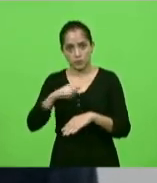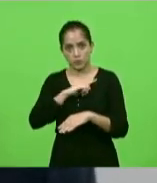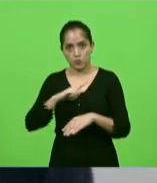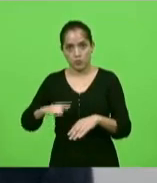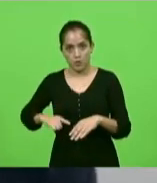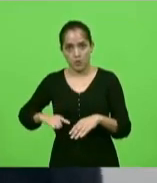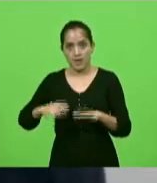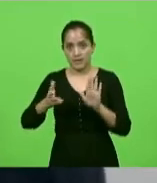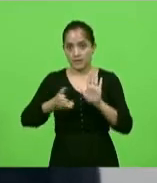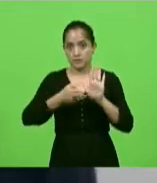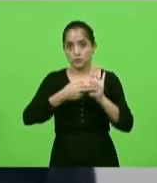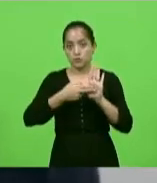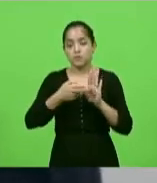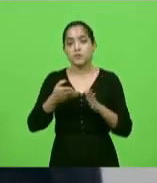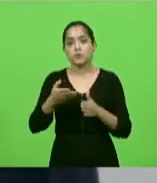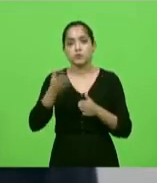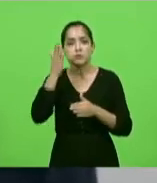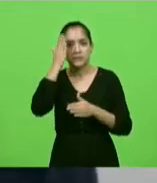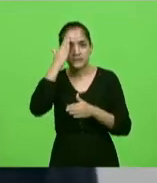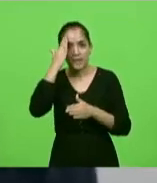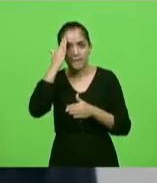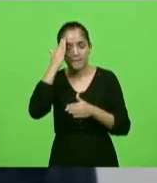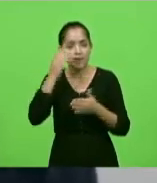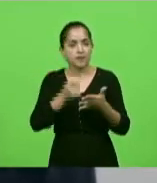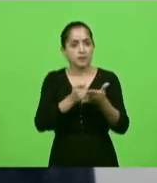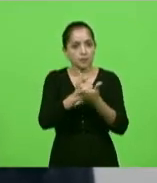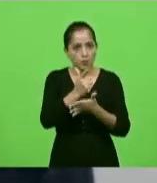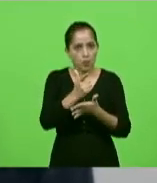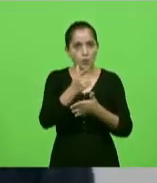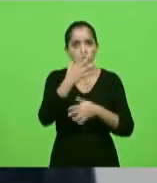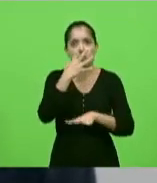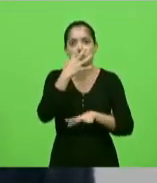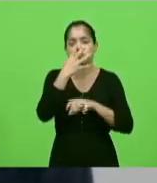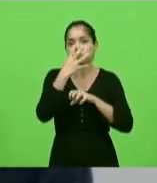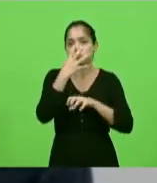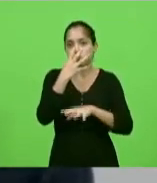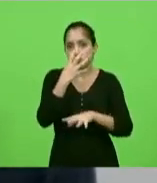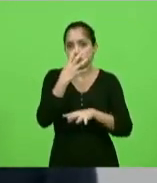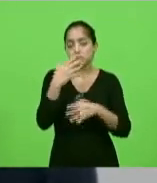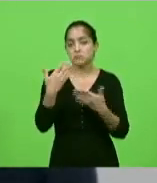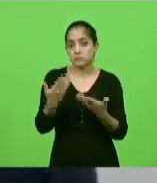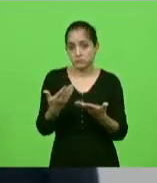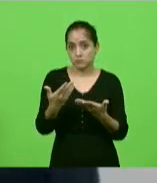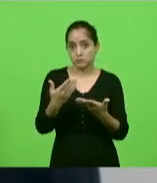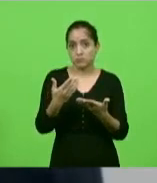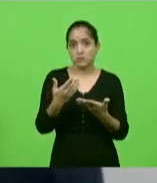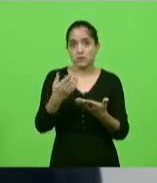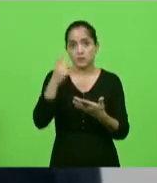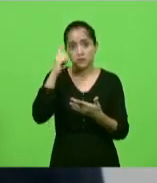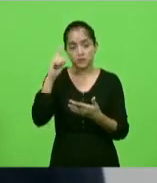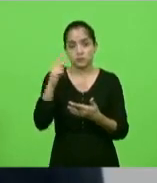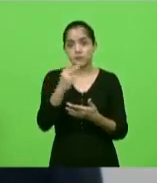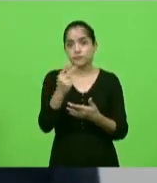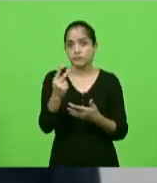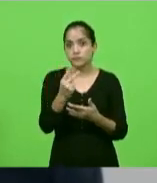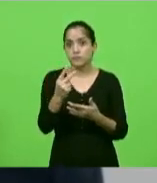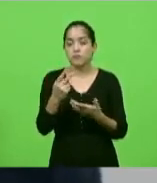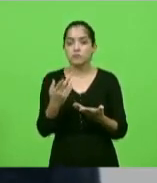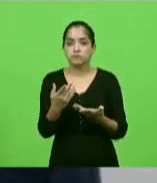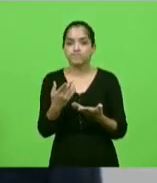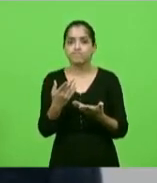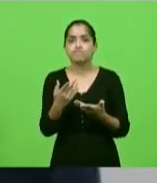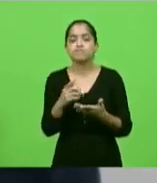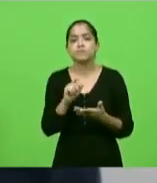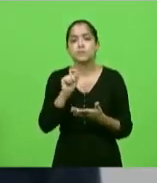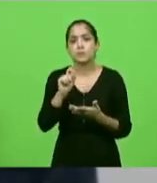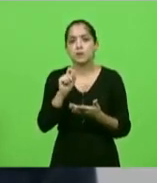dia que assumiu, conhecera a respeito da aquisição dos ventiladores pulmonares, ou seja, dia 22, tomou várias